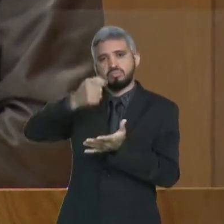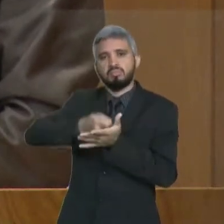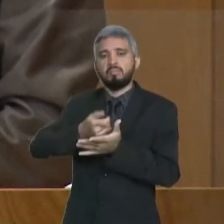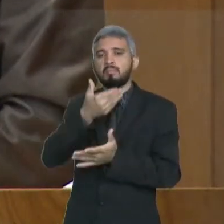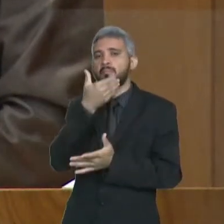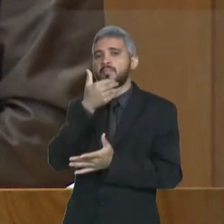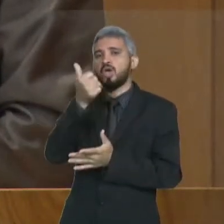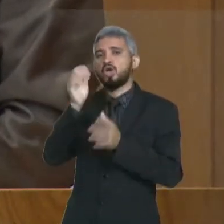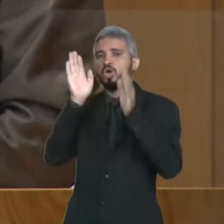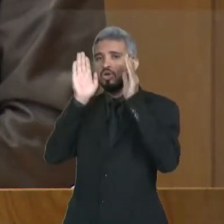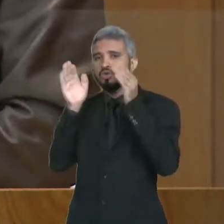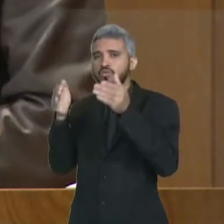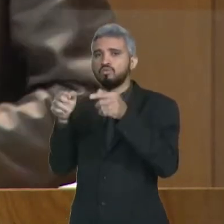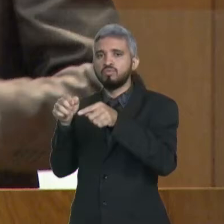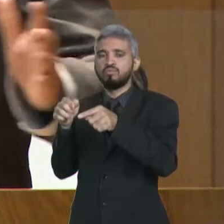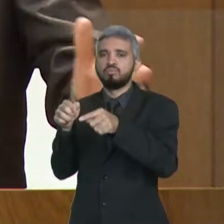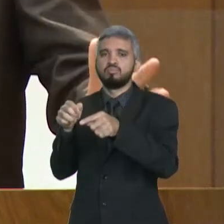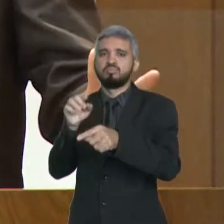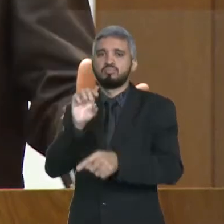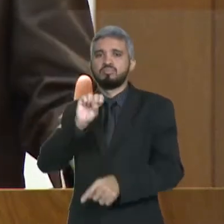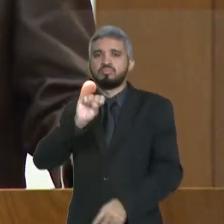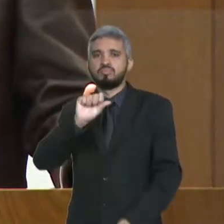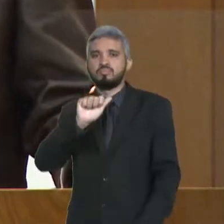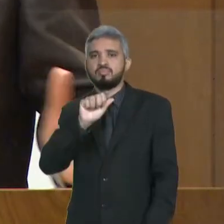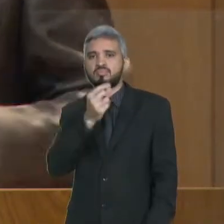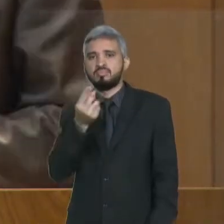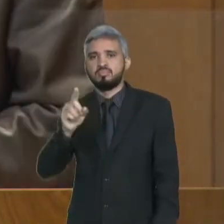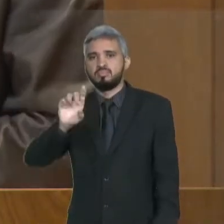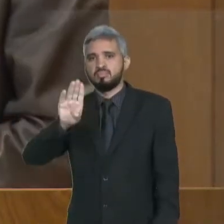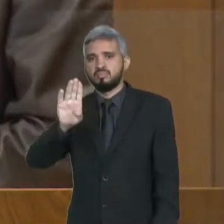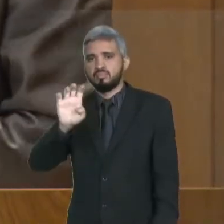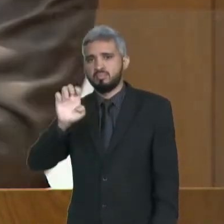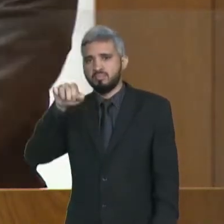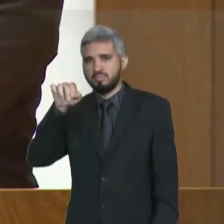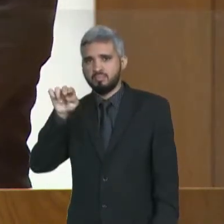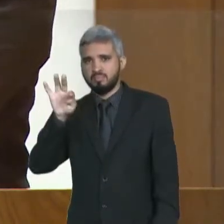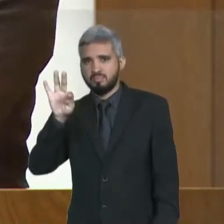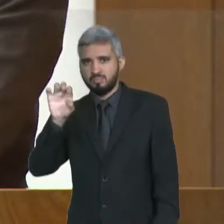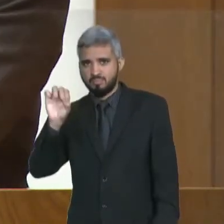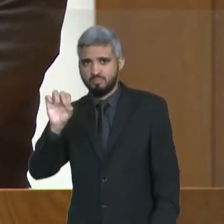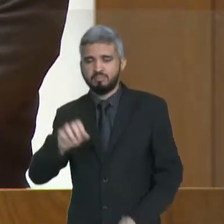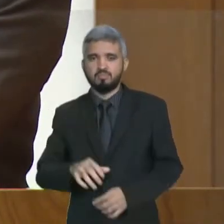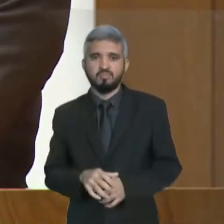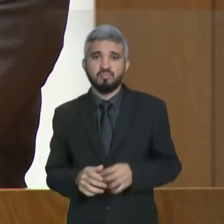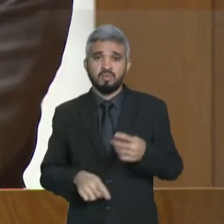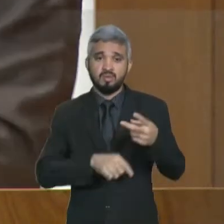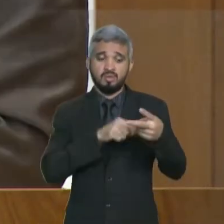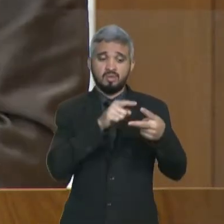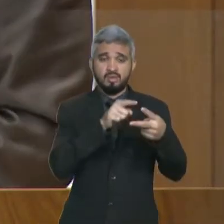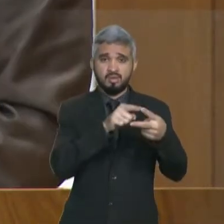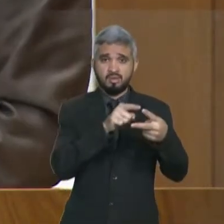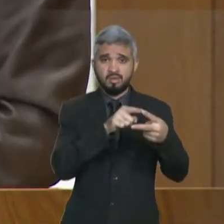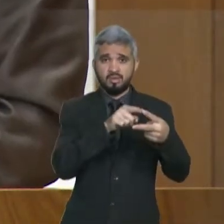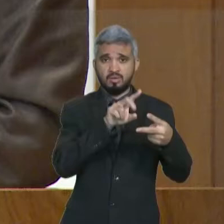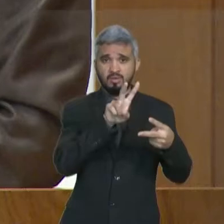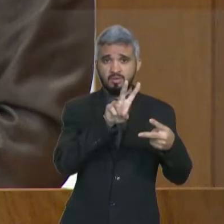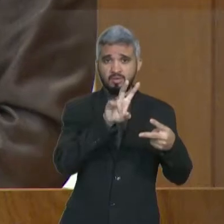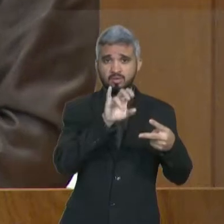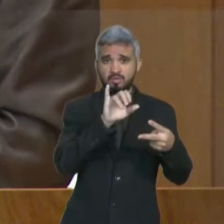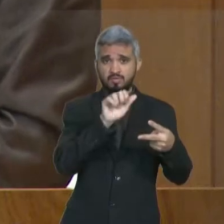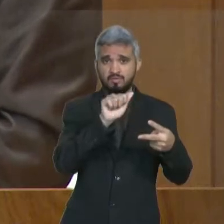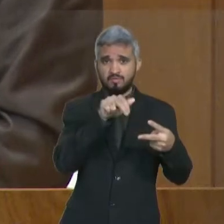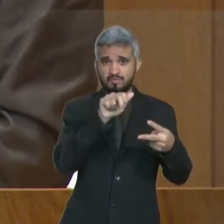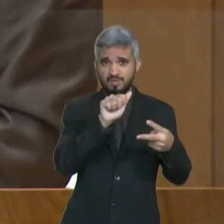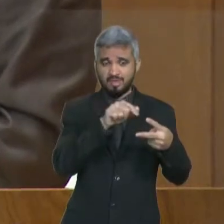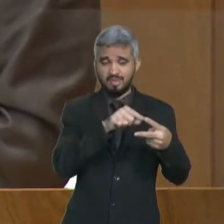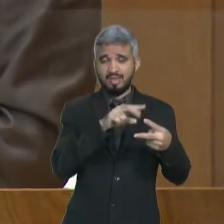aquele momento um momento de Viana seria o momento de rua o momento de São Bento seria um momento dos